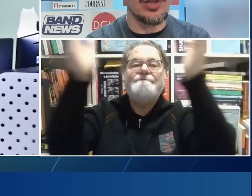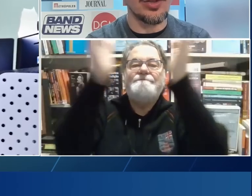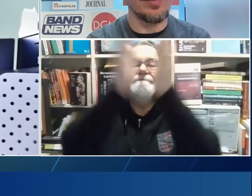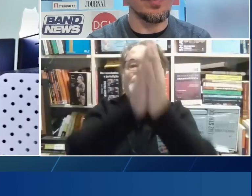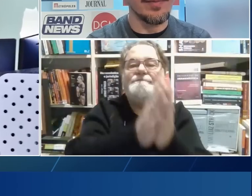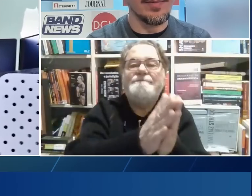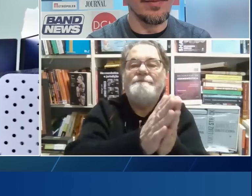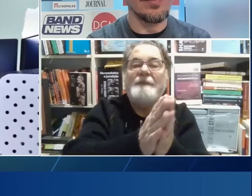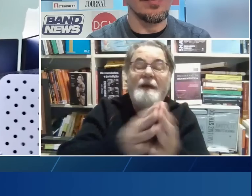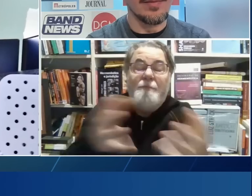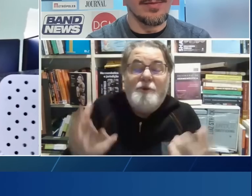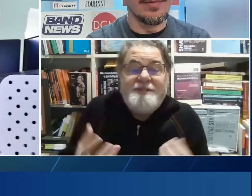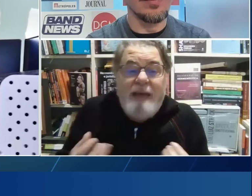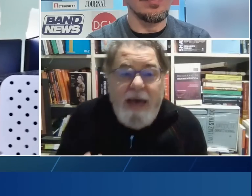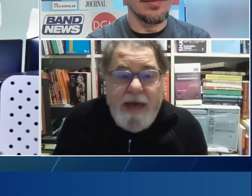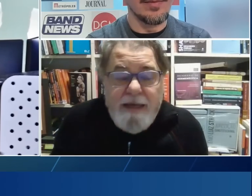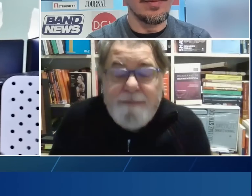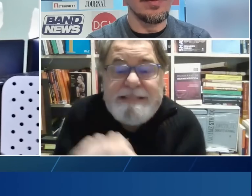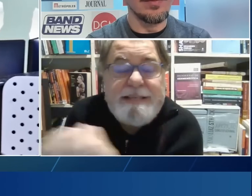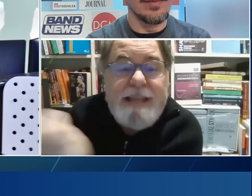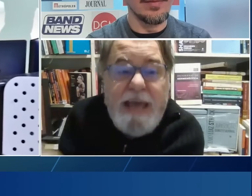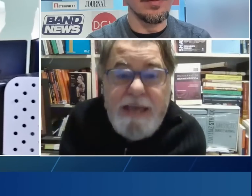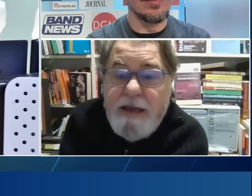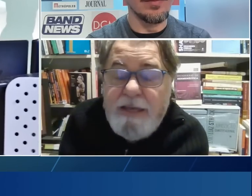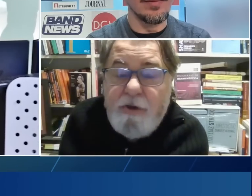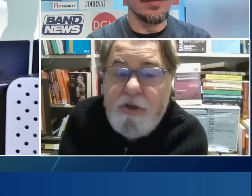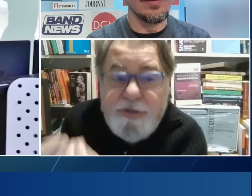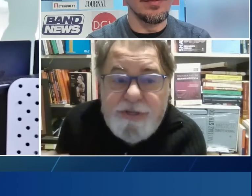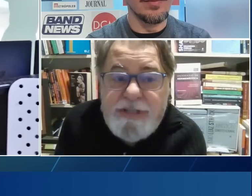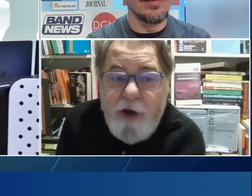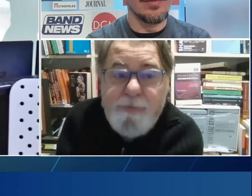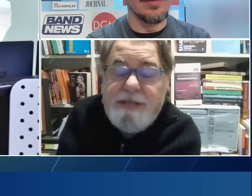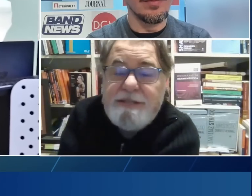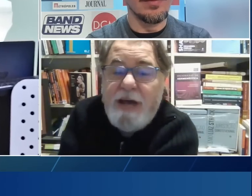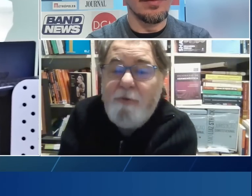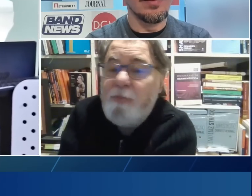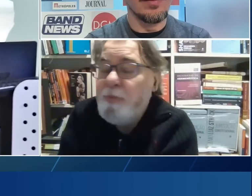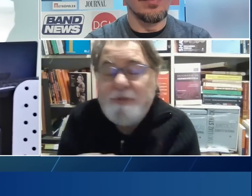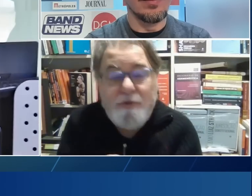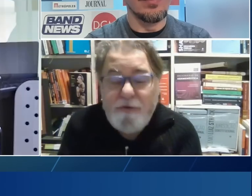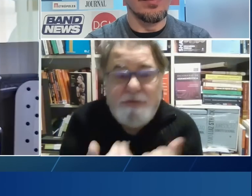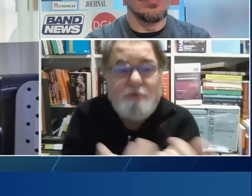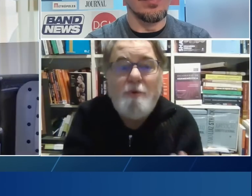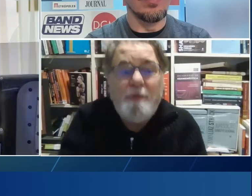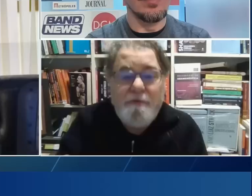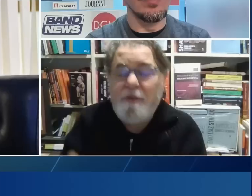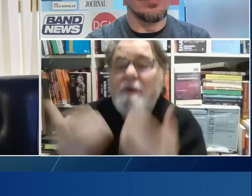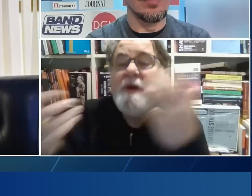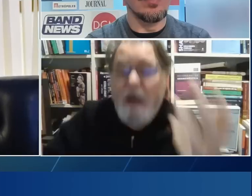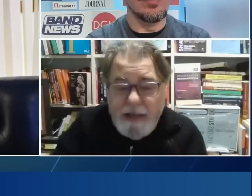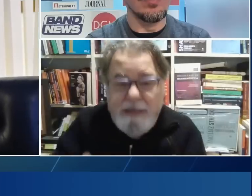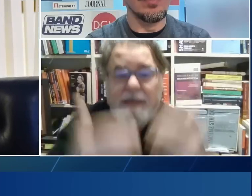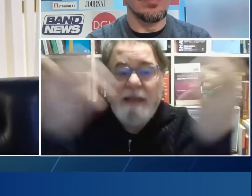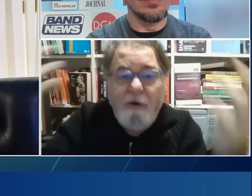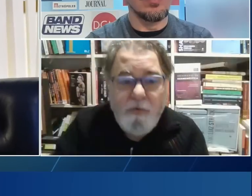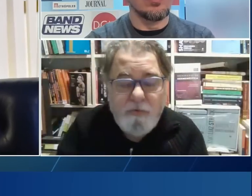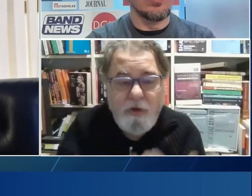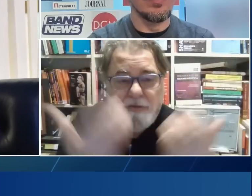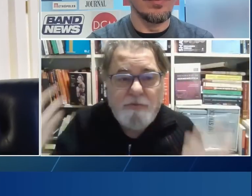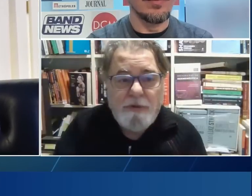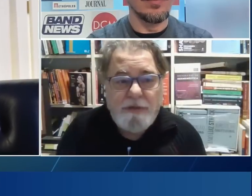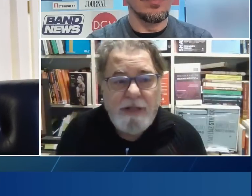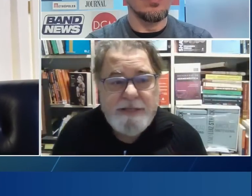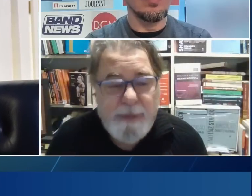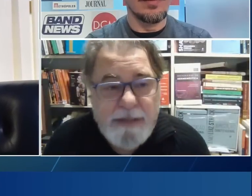ninguém dessa gente. Pois é, mas se nem... E onde está o Ministério Público? De novo, desculpa, eu fico aqui, né,